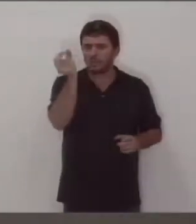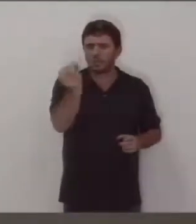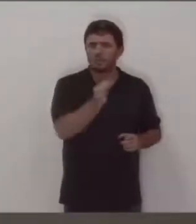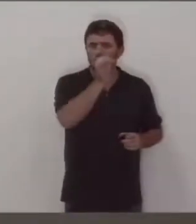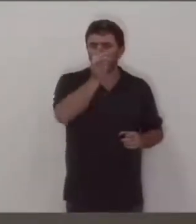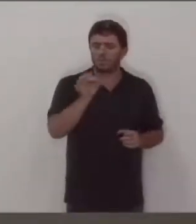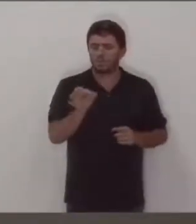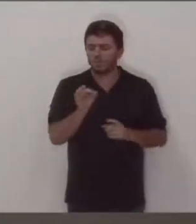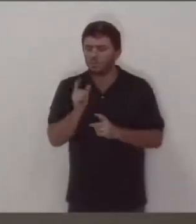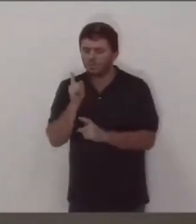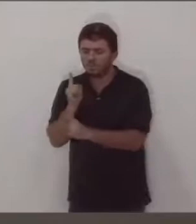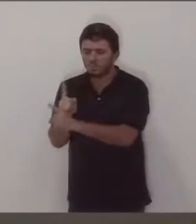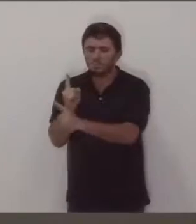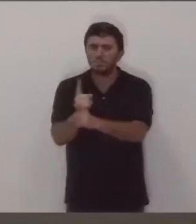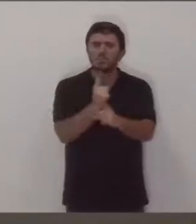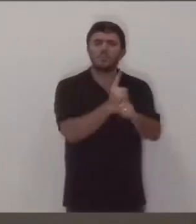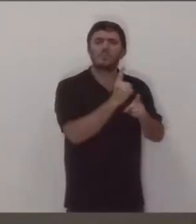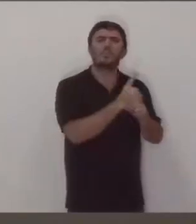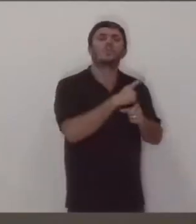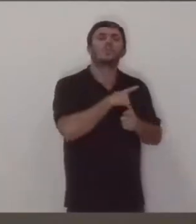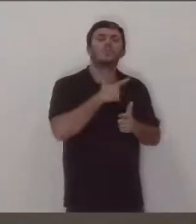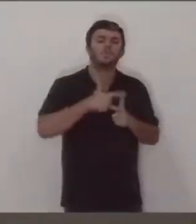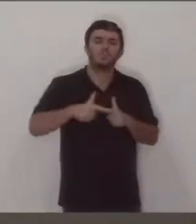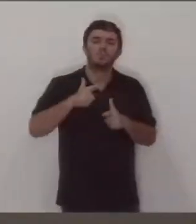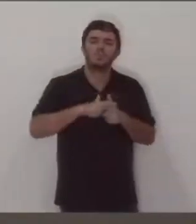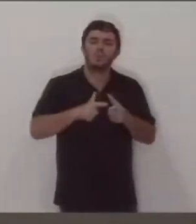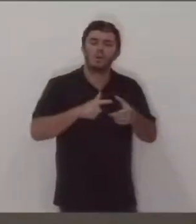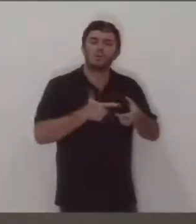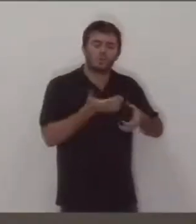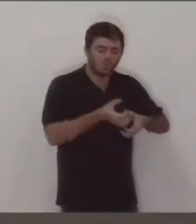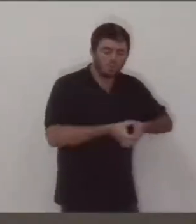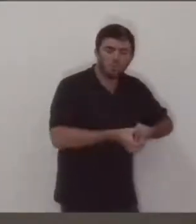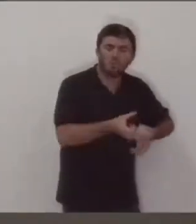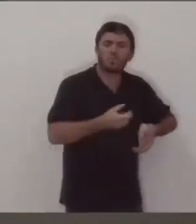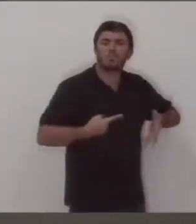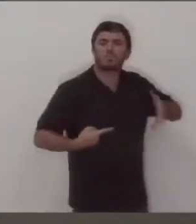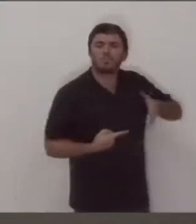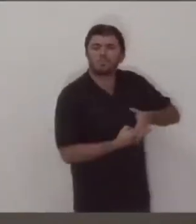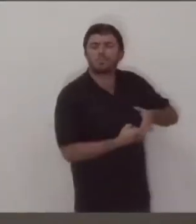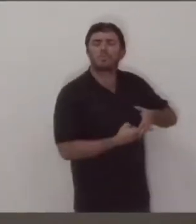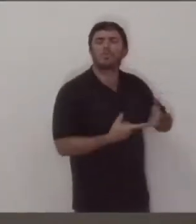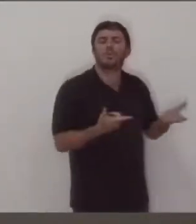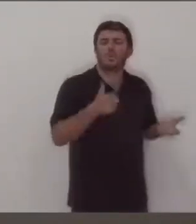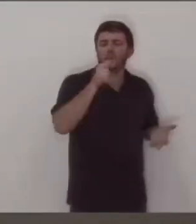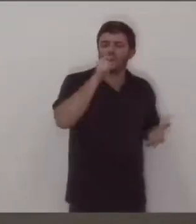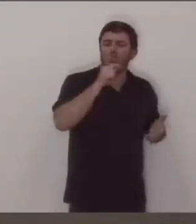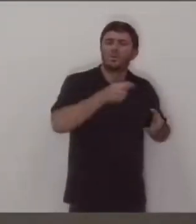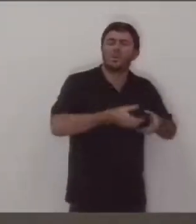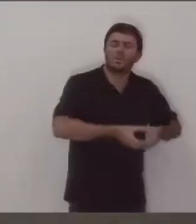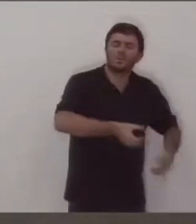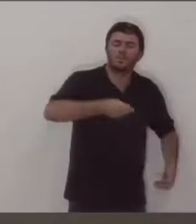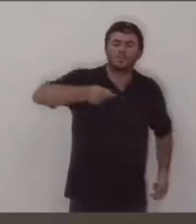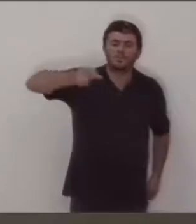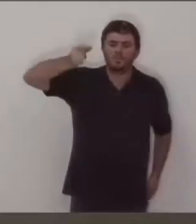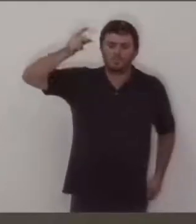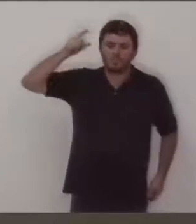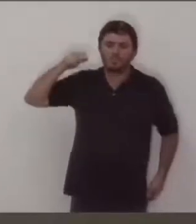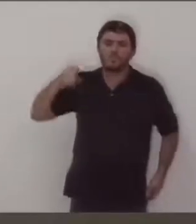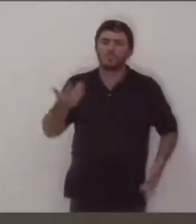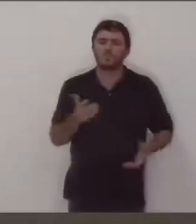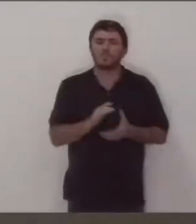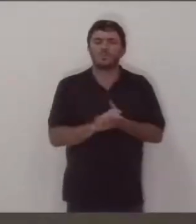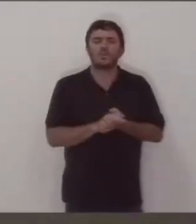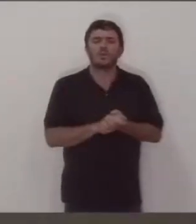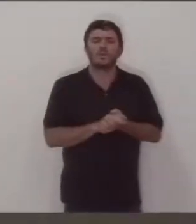já tinha também informação que tinha vazamento. E a gente sabe da história, né? O encanamento mais antigo, etc, etc. O que eu trago para a gente